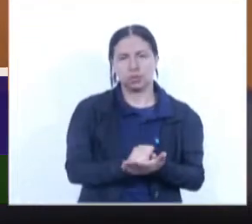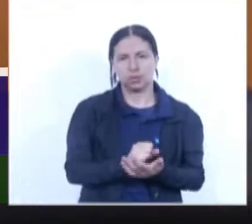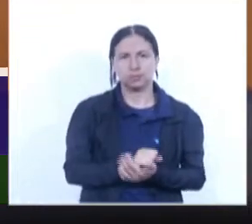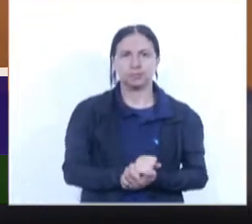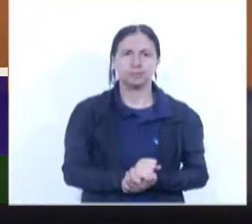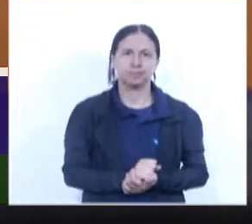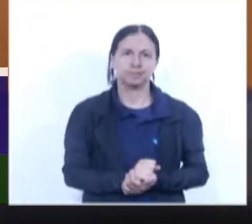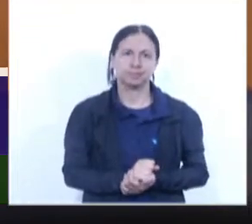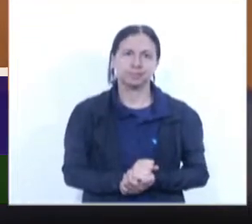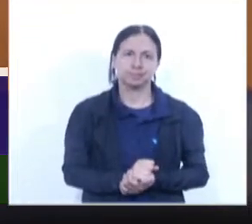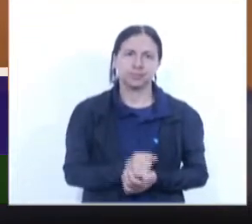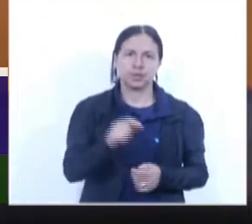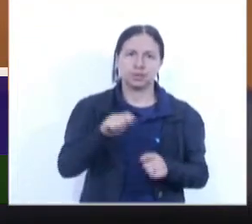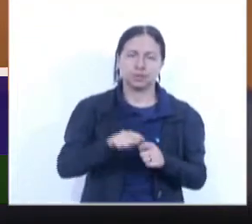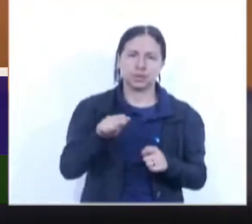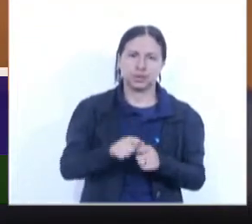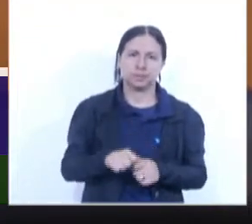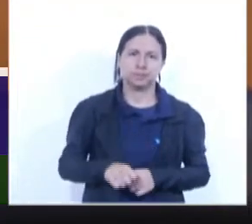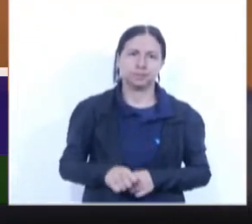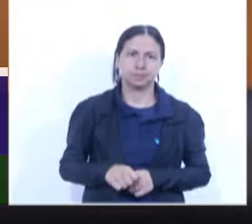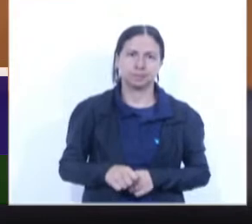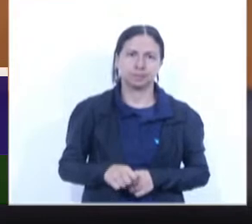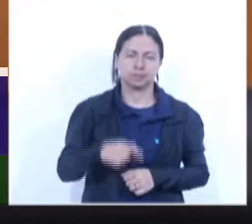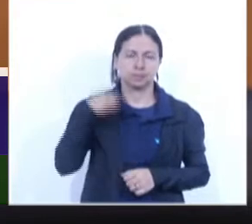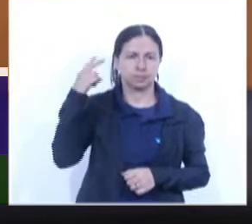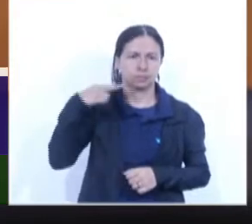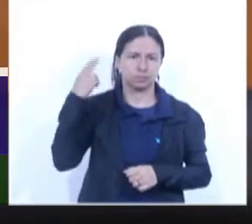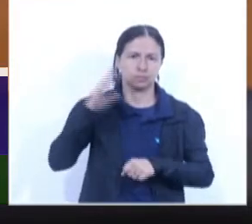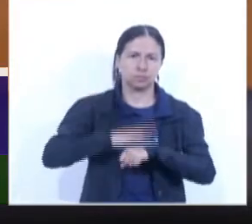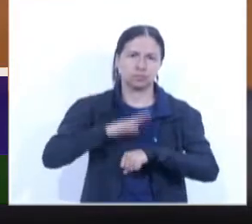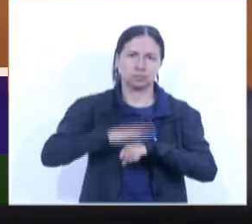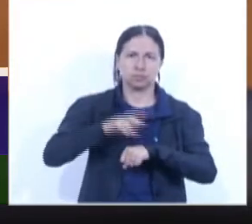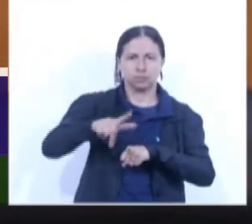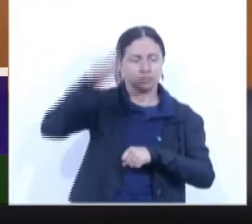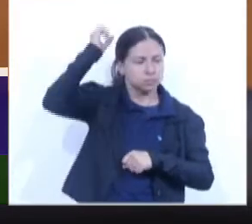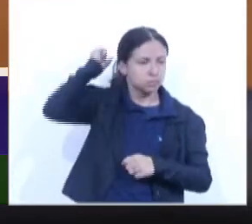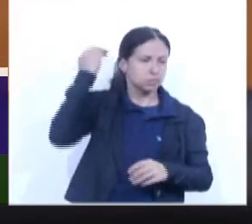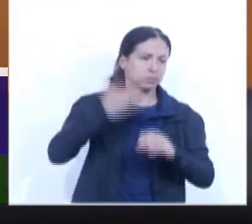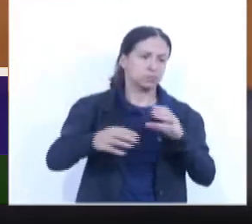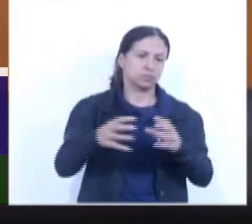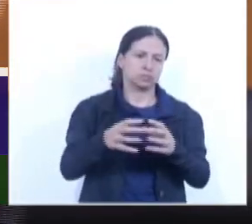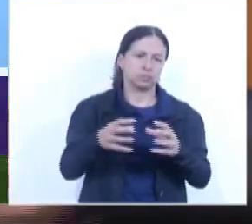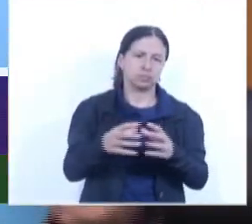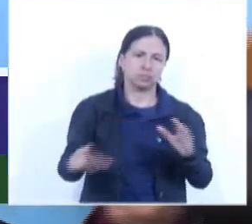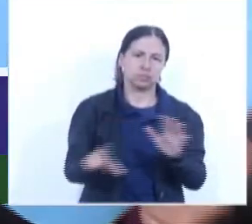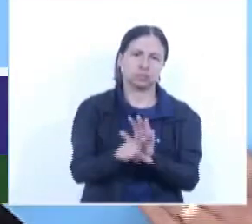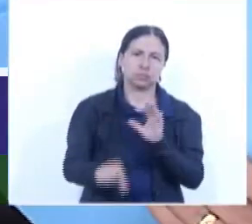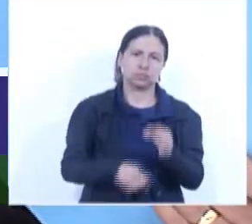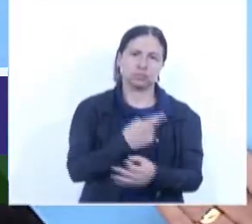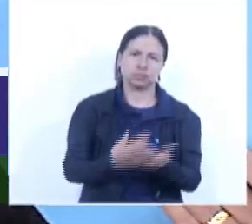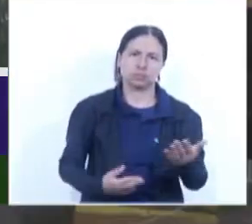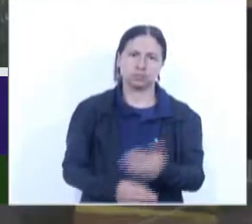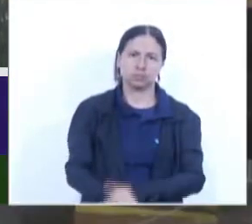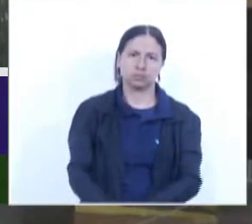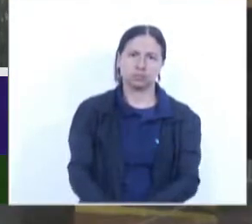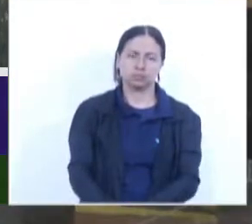vereadora autora Lisa Prado caminharemos a comissão legislação justiça e redação